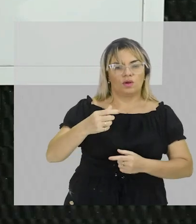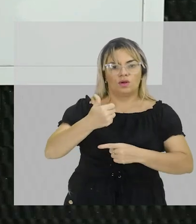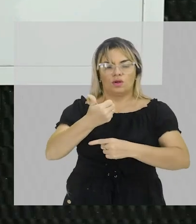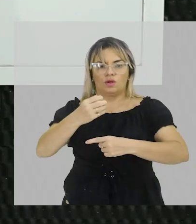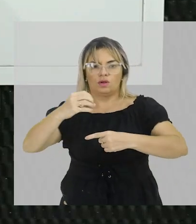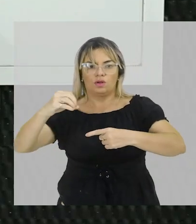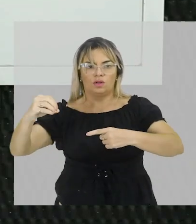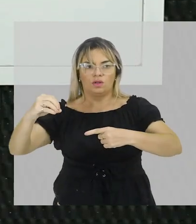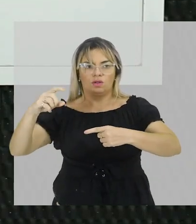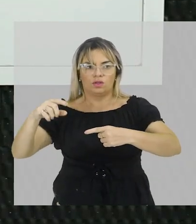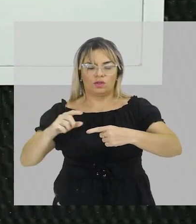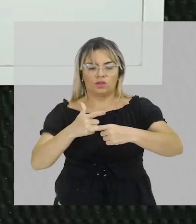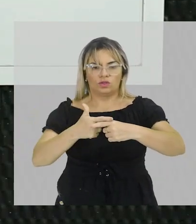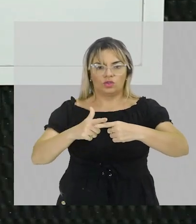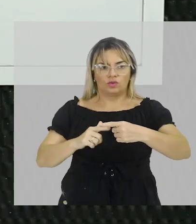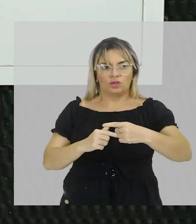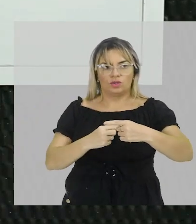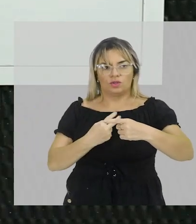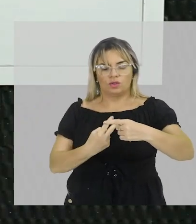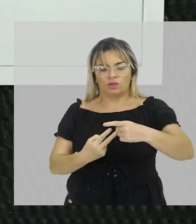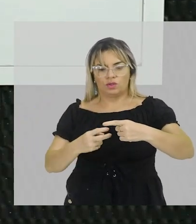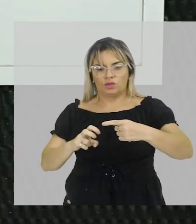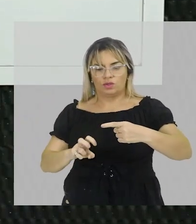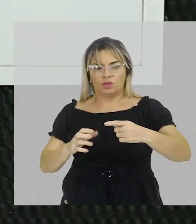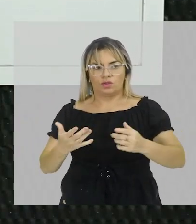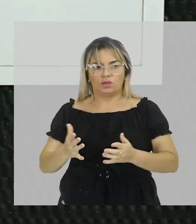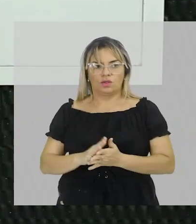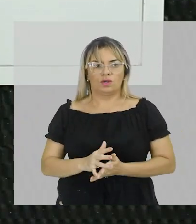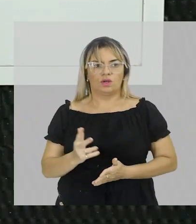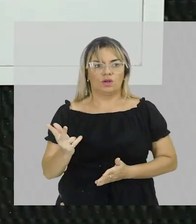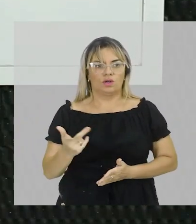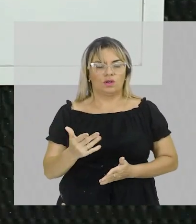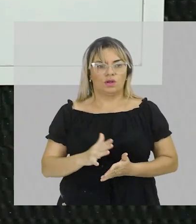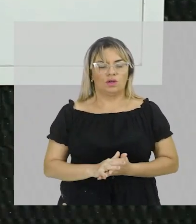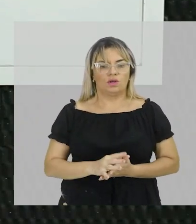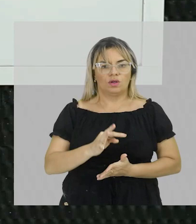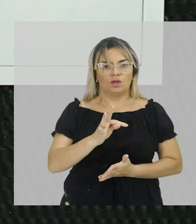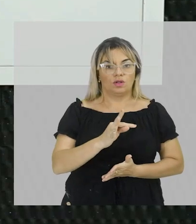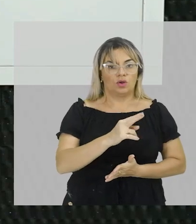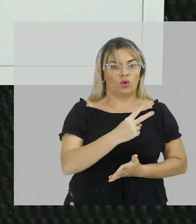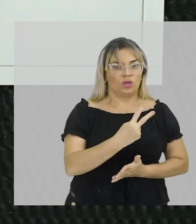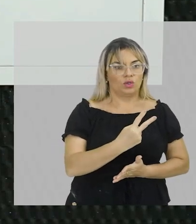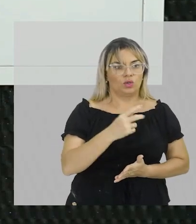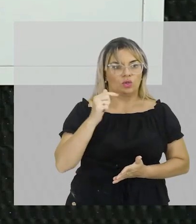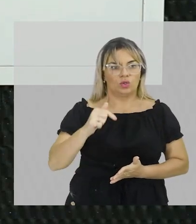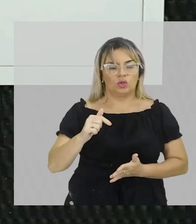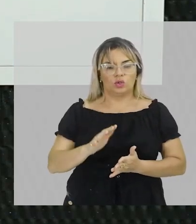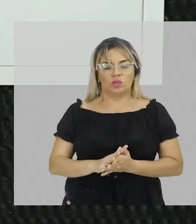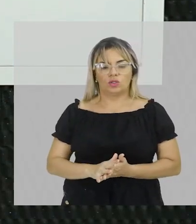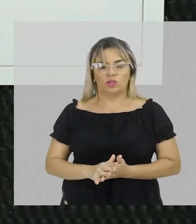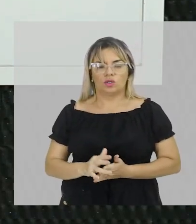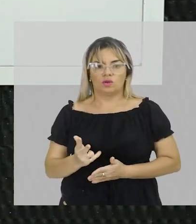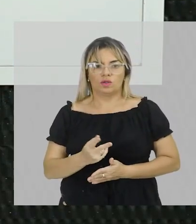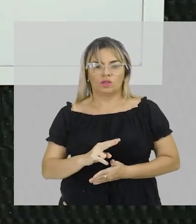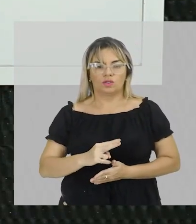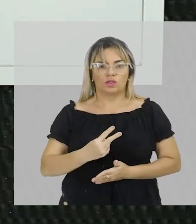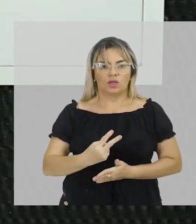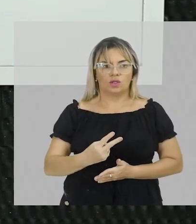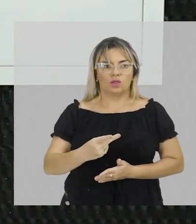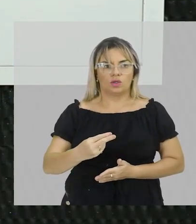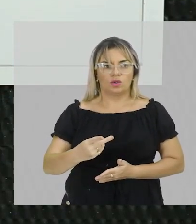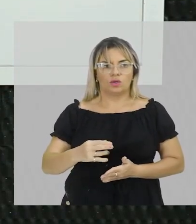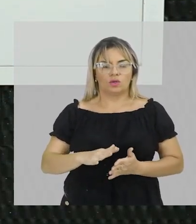25. Então, a velocidade da torre 2, né, vai ser igual a de